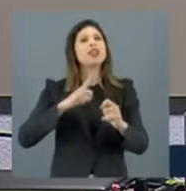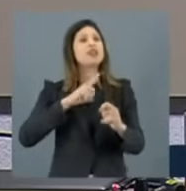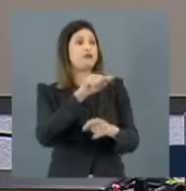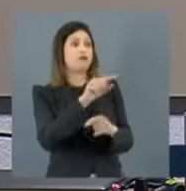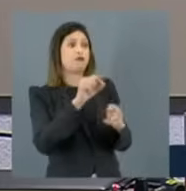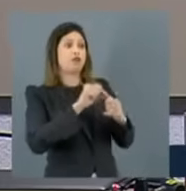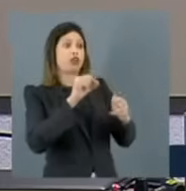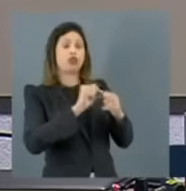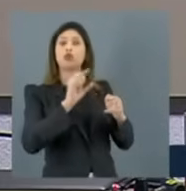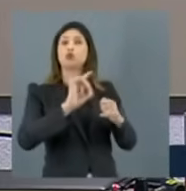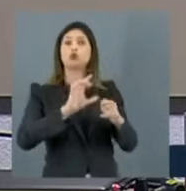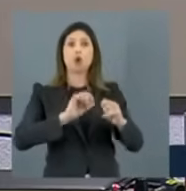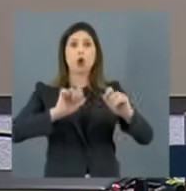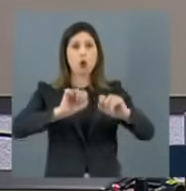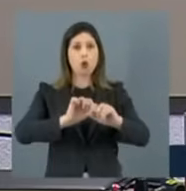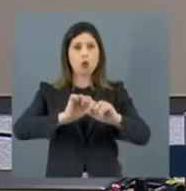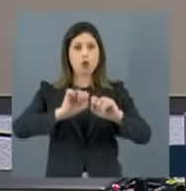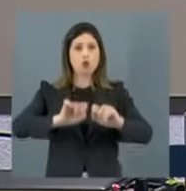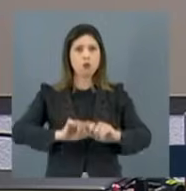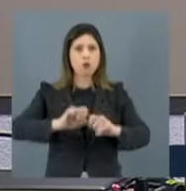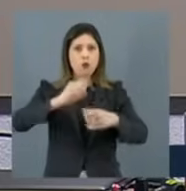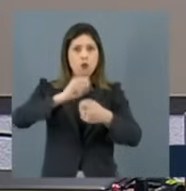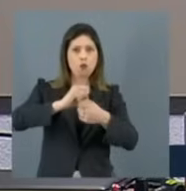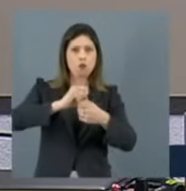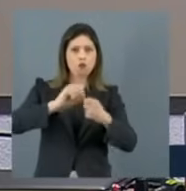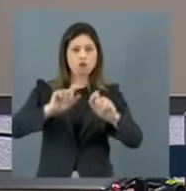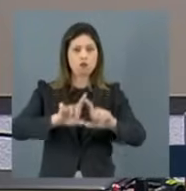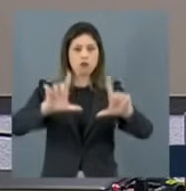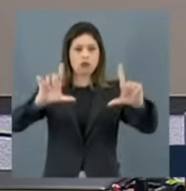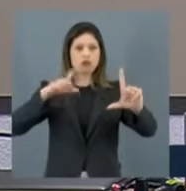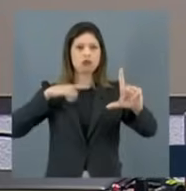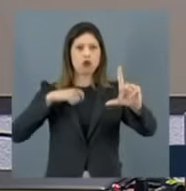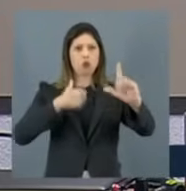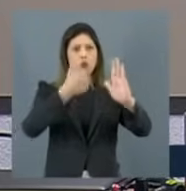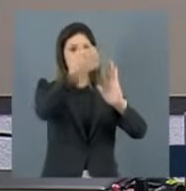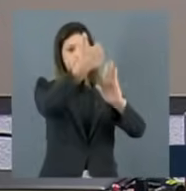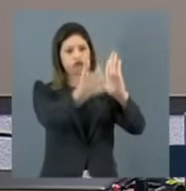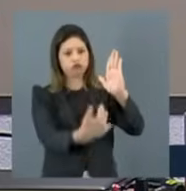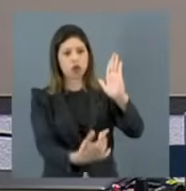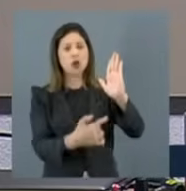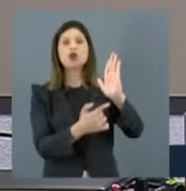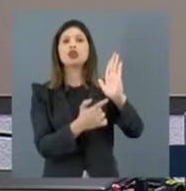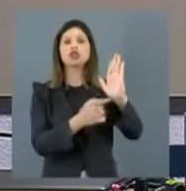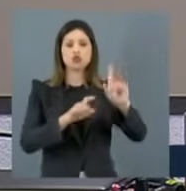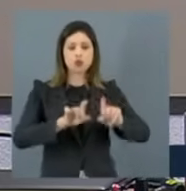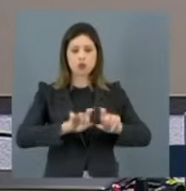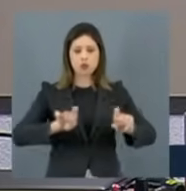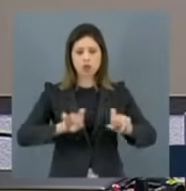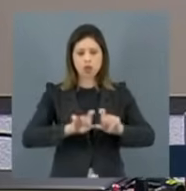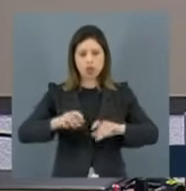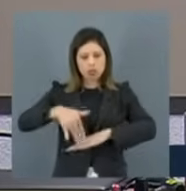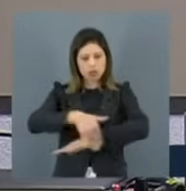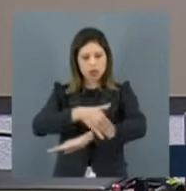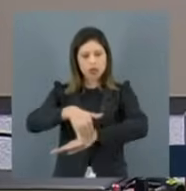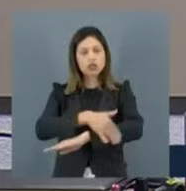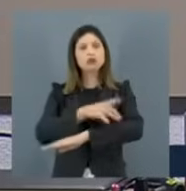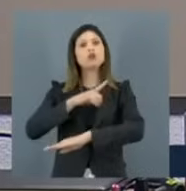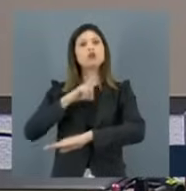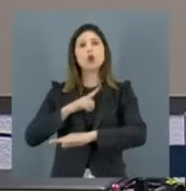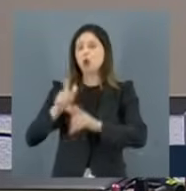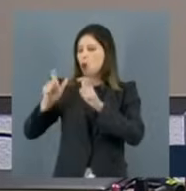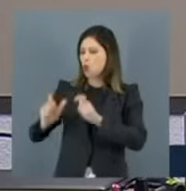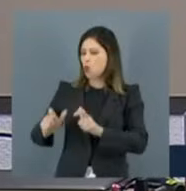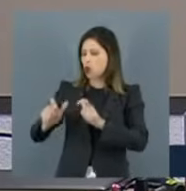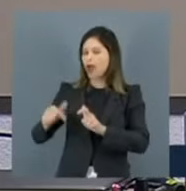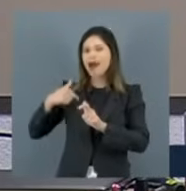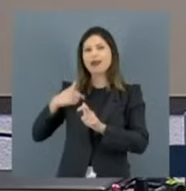do hotel, né, um banner que continha, tá, o endereço de um hotel em Nova York, onde discursariam os ministros do Supremo. No